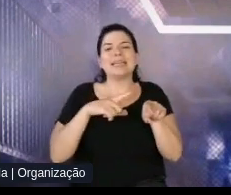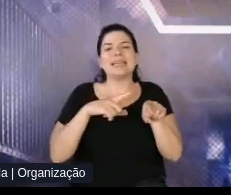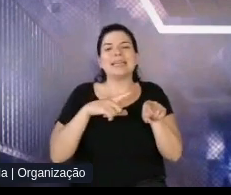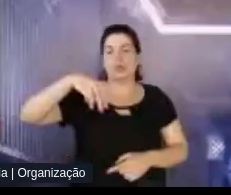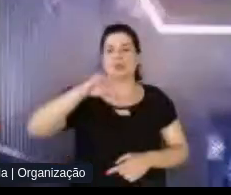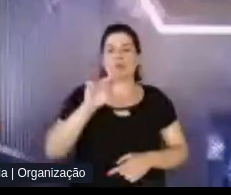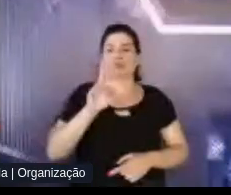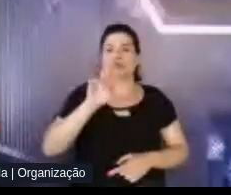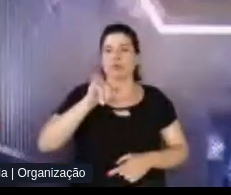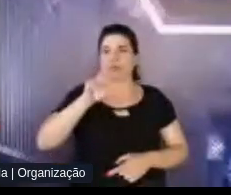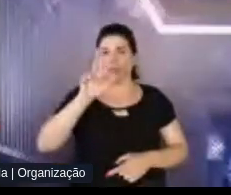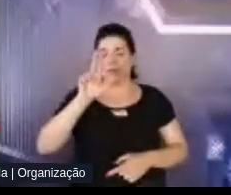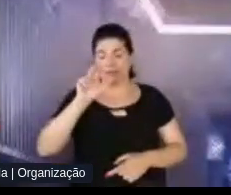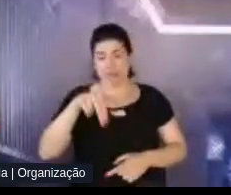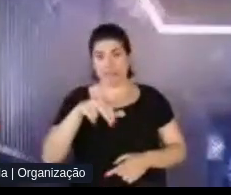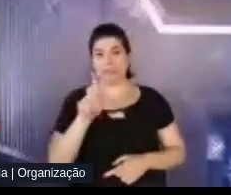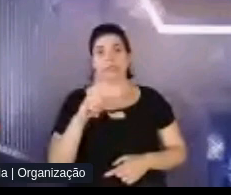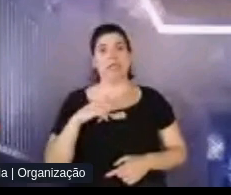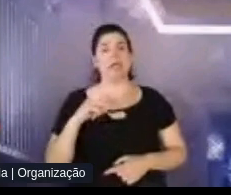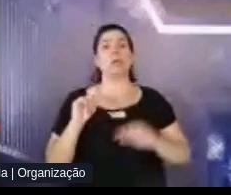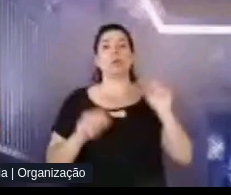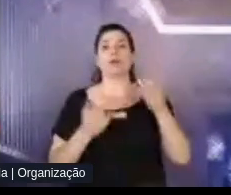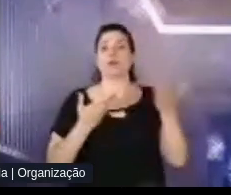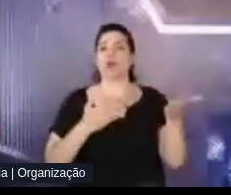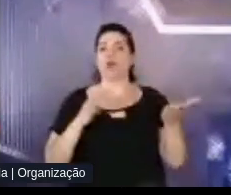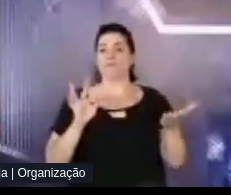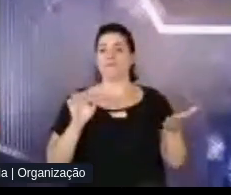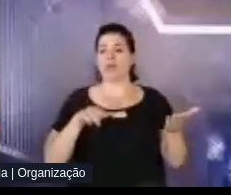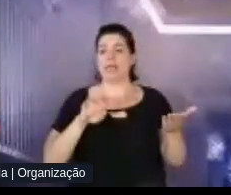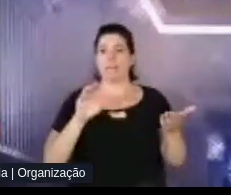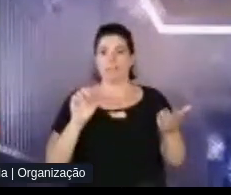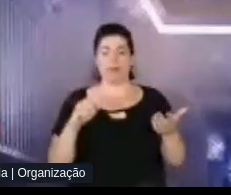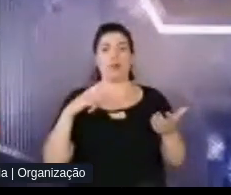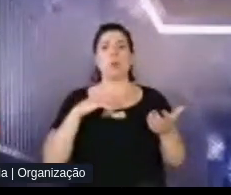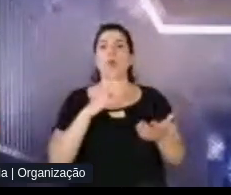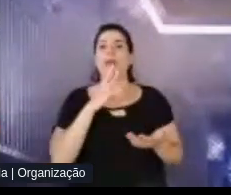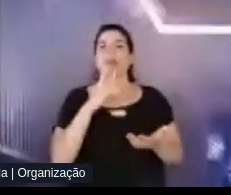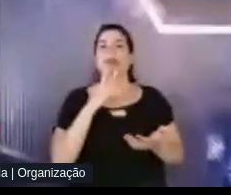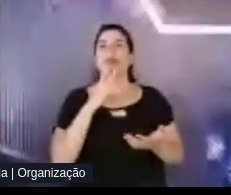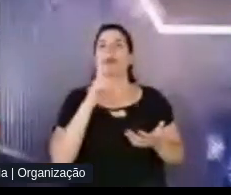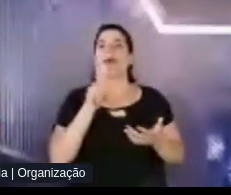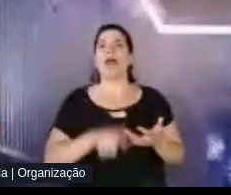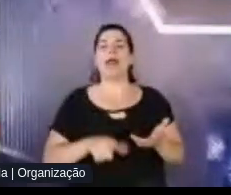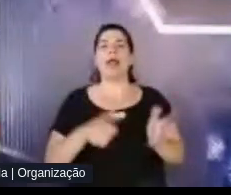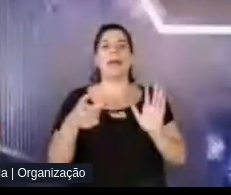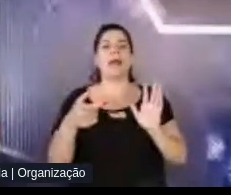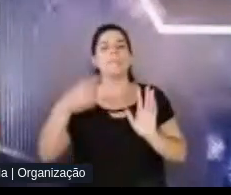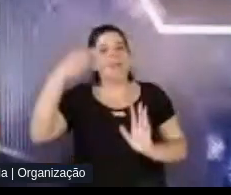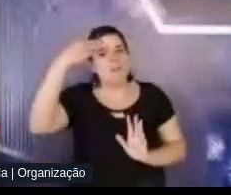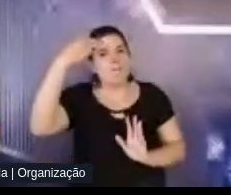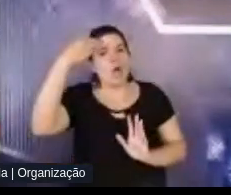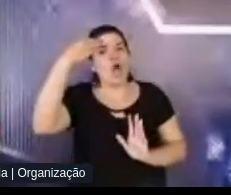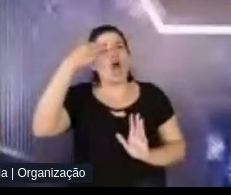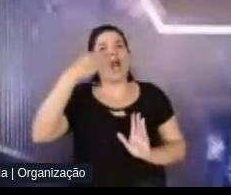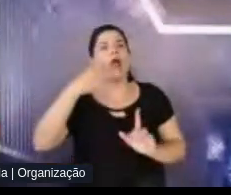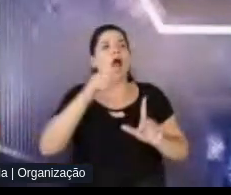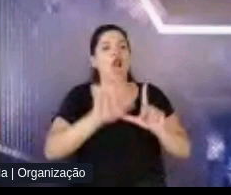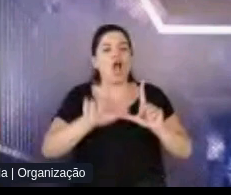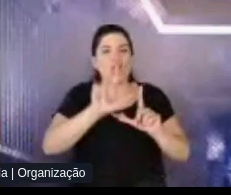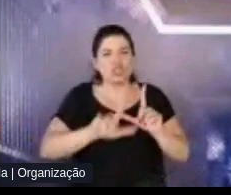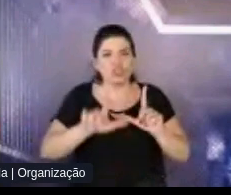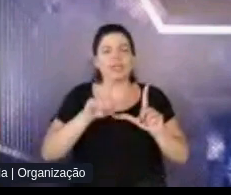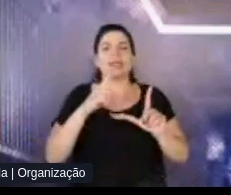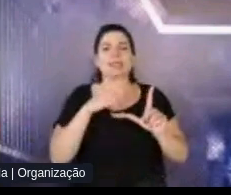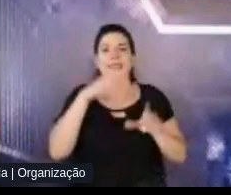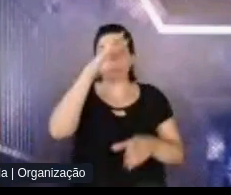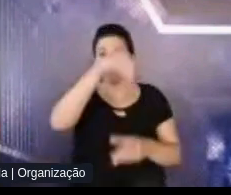Neumann, que graças a ele a gente conhece, né, a arquitetura do computador hoje, então a memória, unidade lógica, unidade